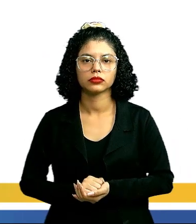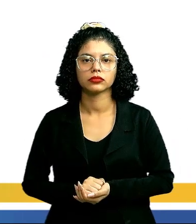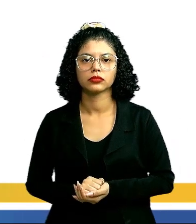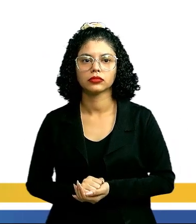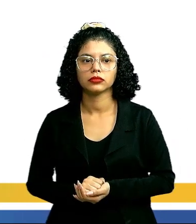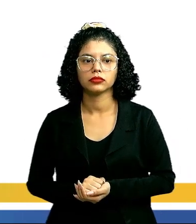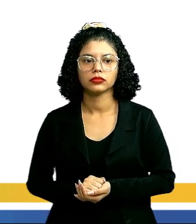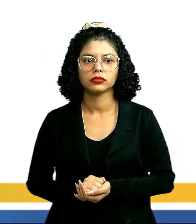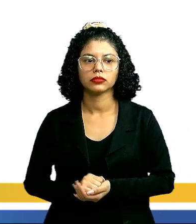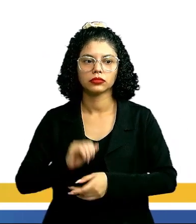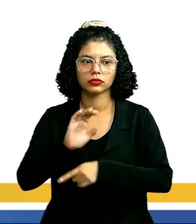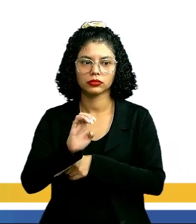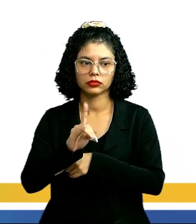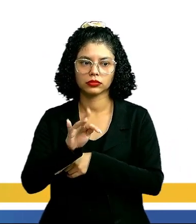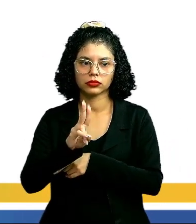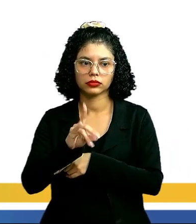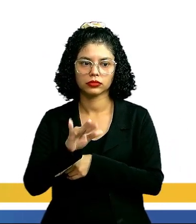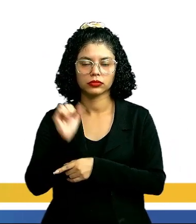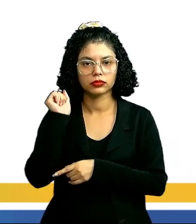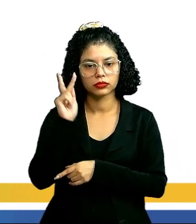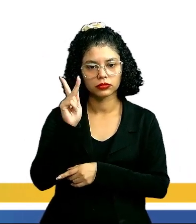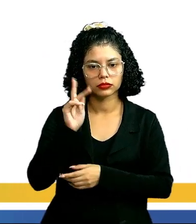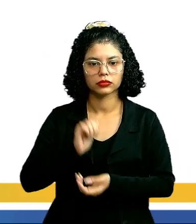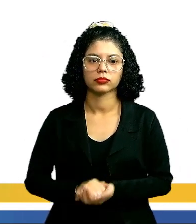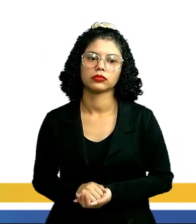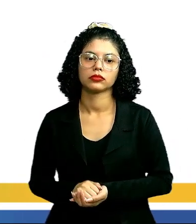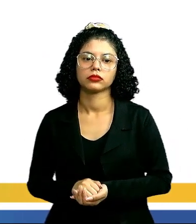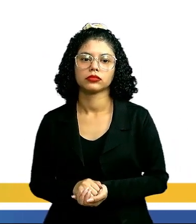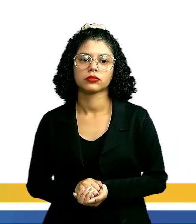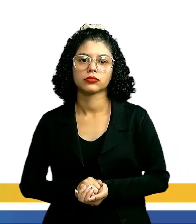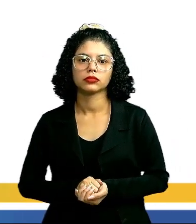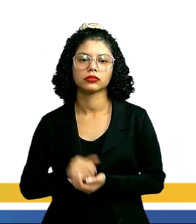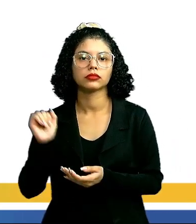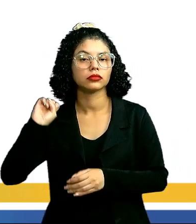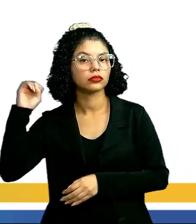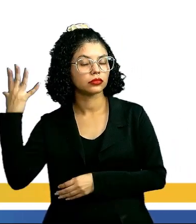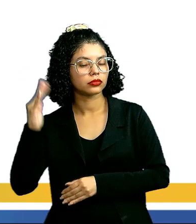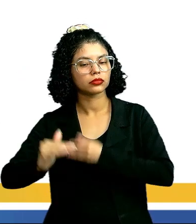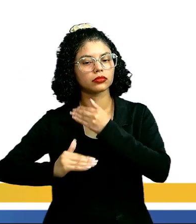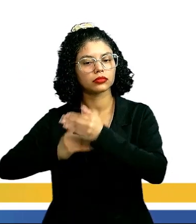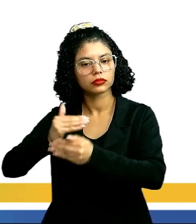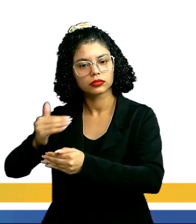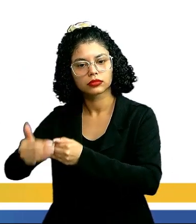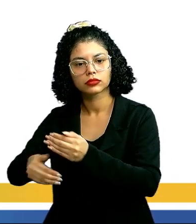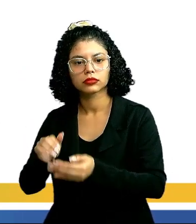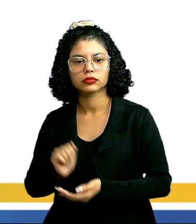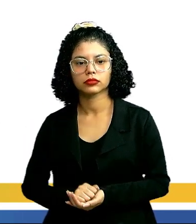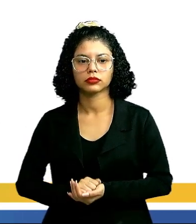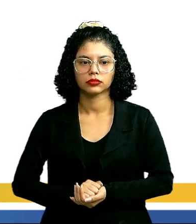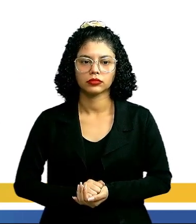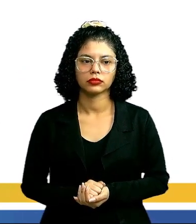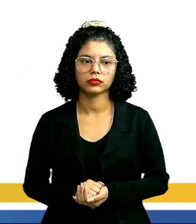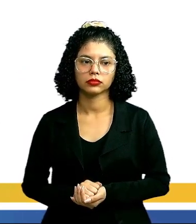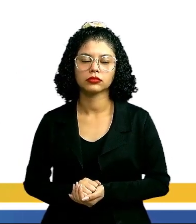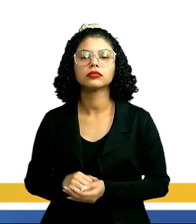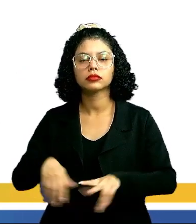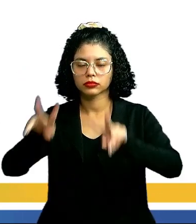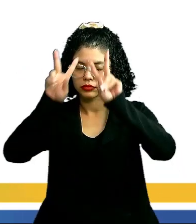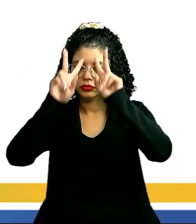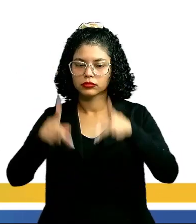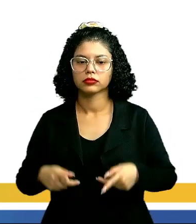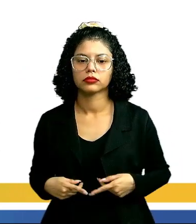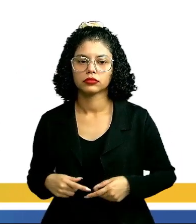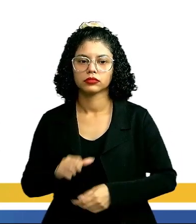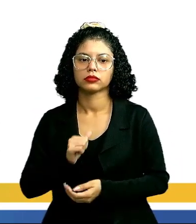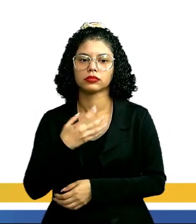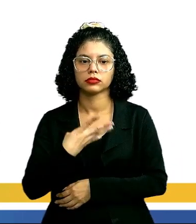no endométrio, ok? Daí acontece todo o desenvolvimento que nos seres humanos